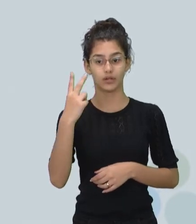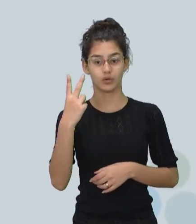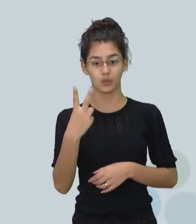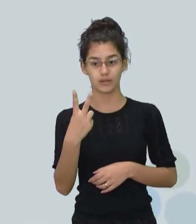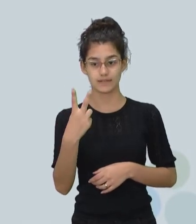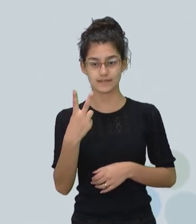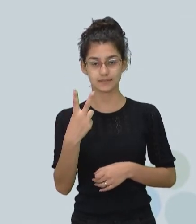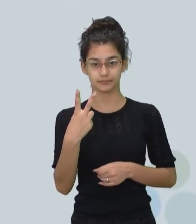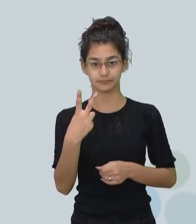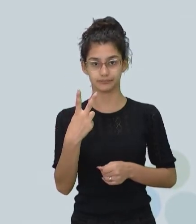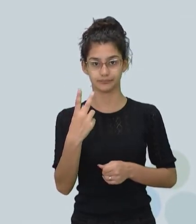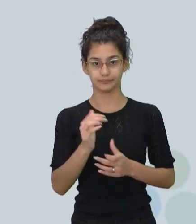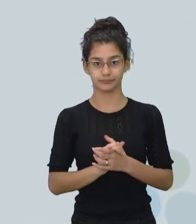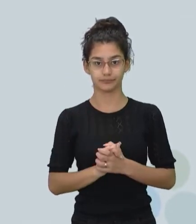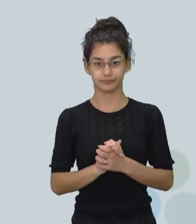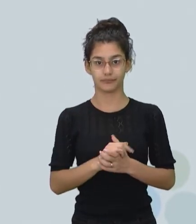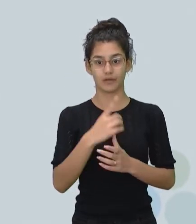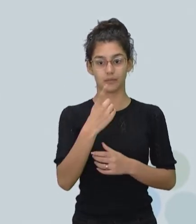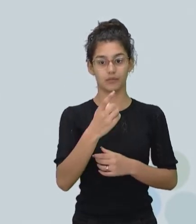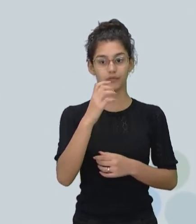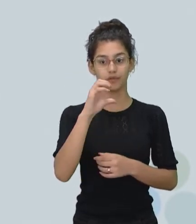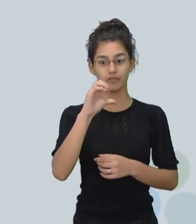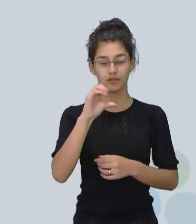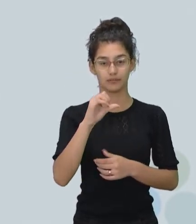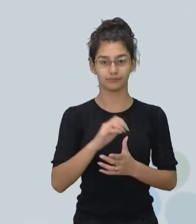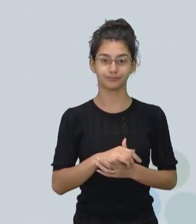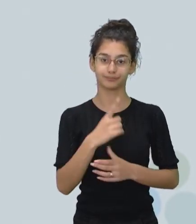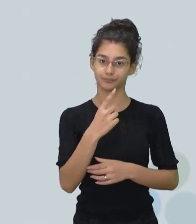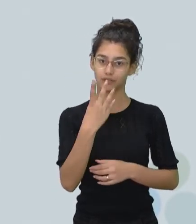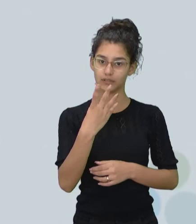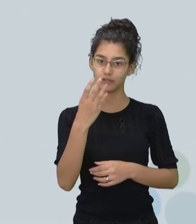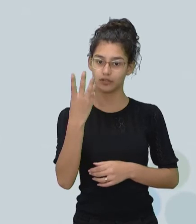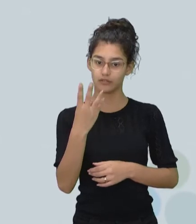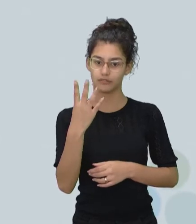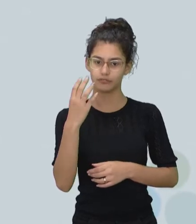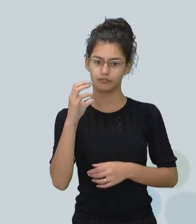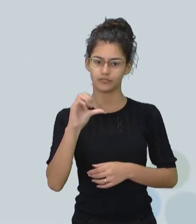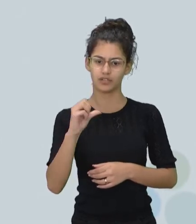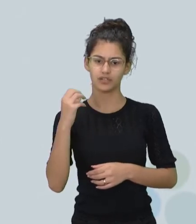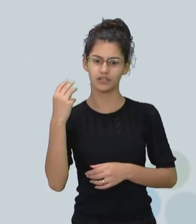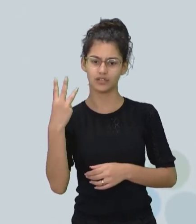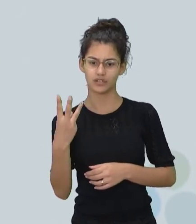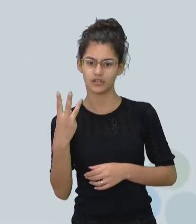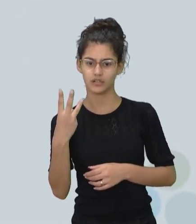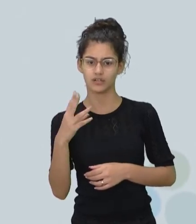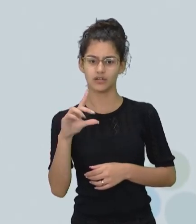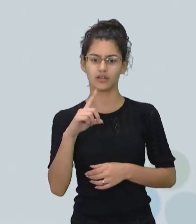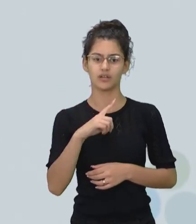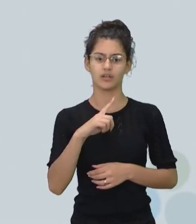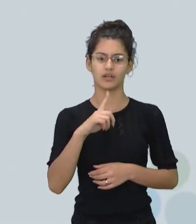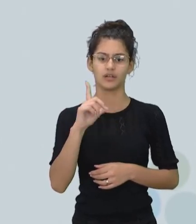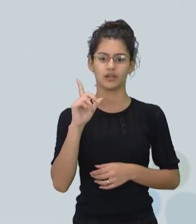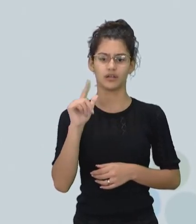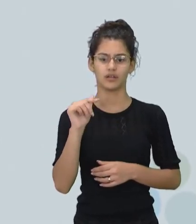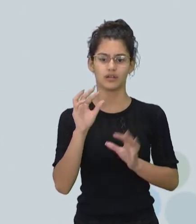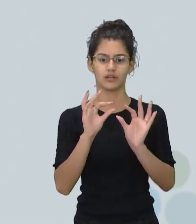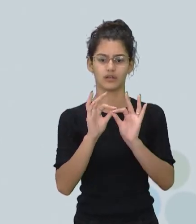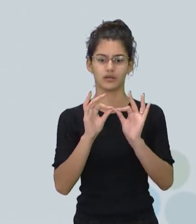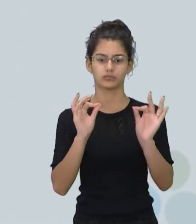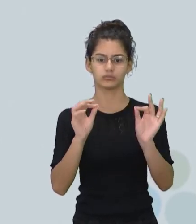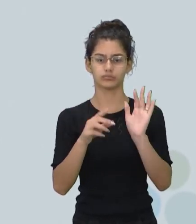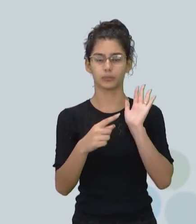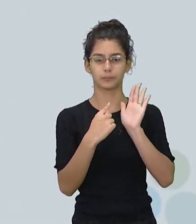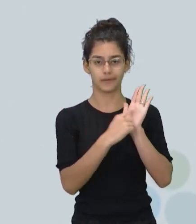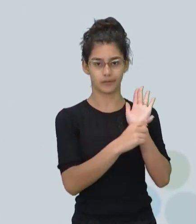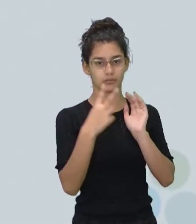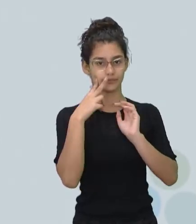1492, em 1493, a bula interqueteira, né, que significa que as 100 léguas, eu vou marcar para